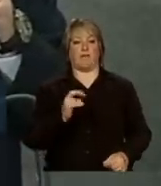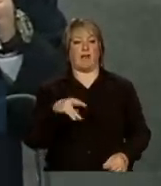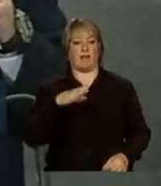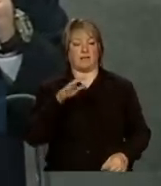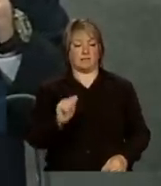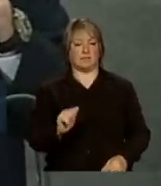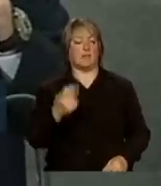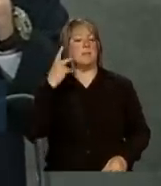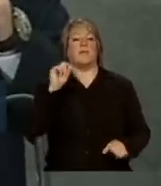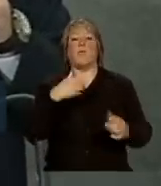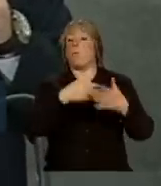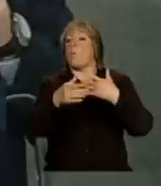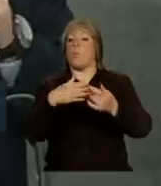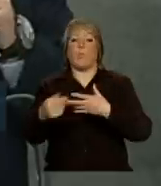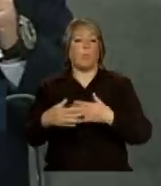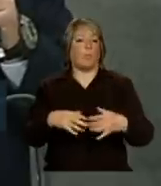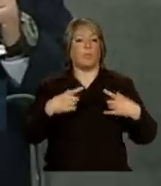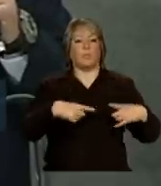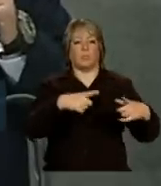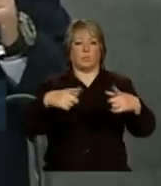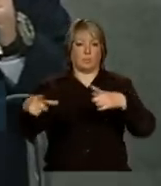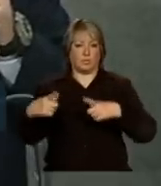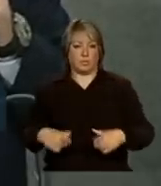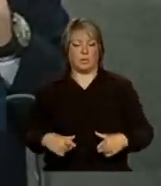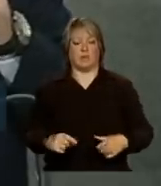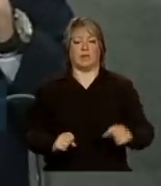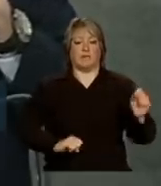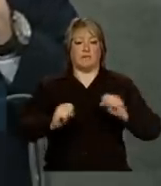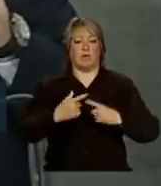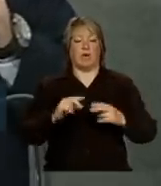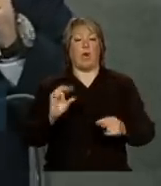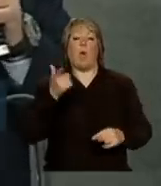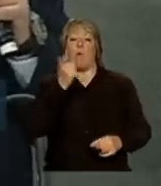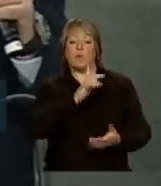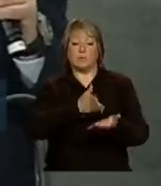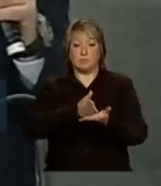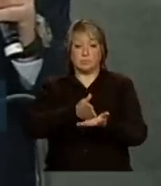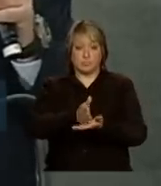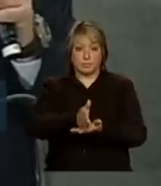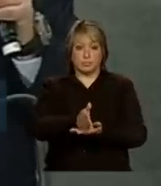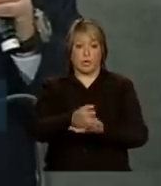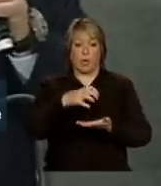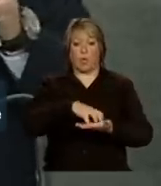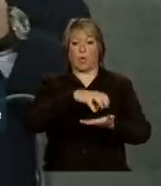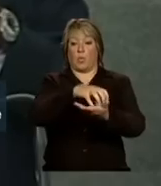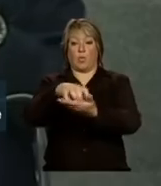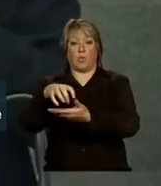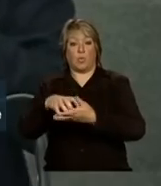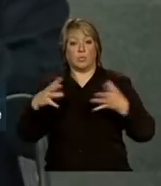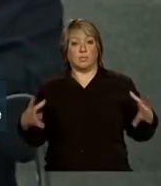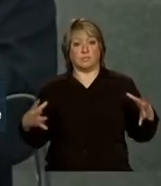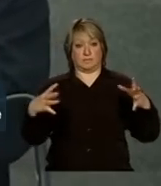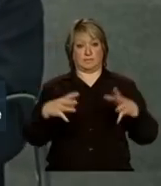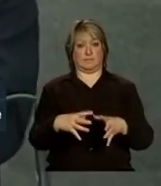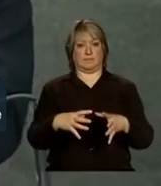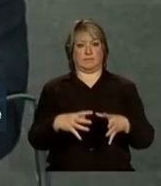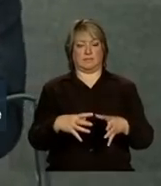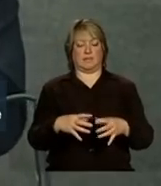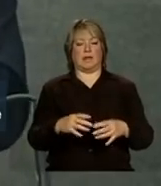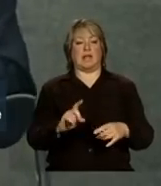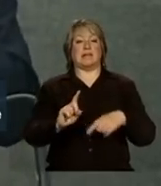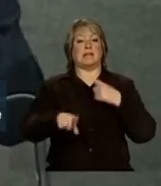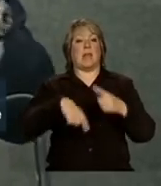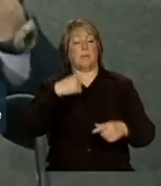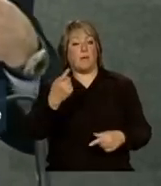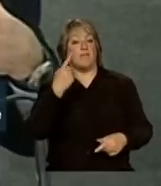instituição né conseguir dar o rumo mobiliza as equipes e o cheque se eu estou conseguindo chegar ou